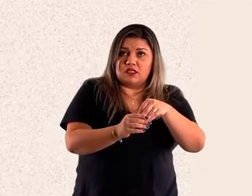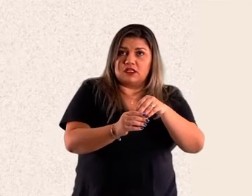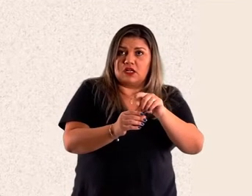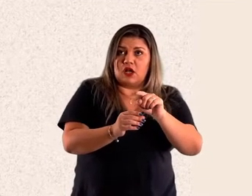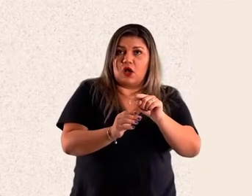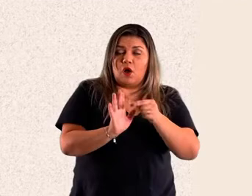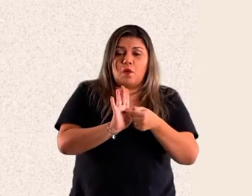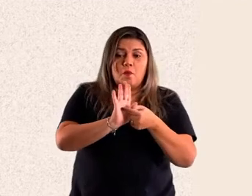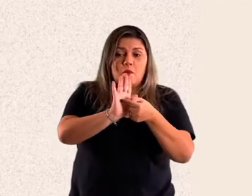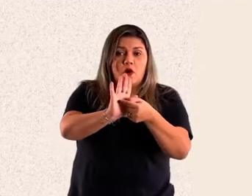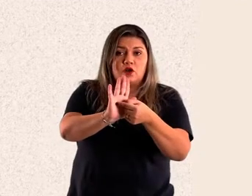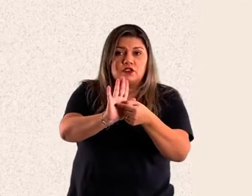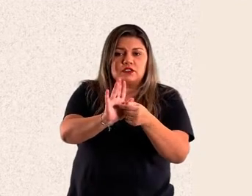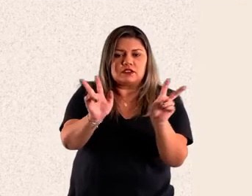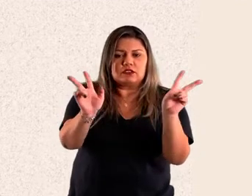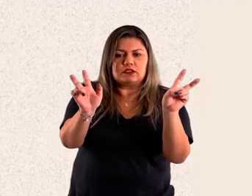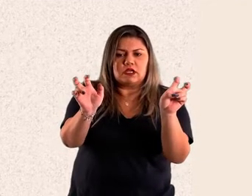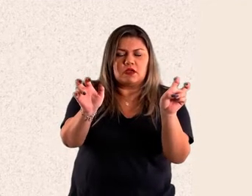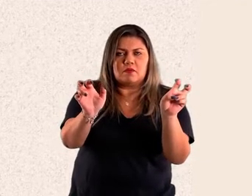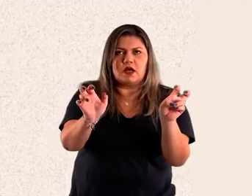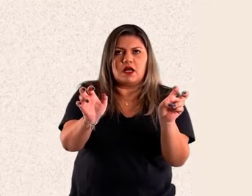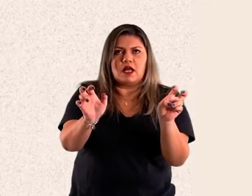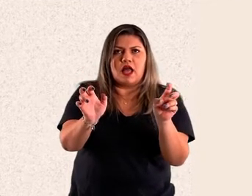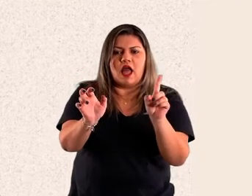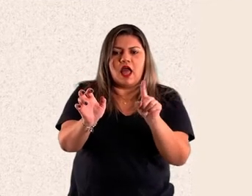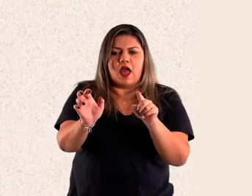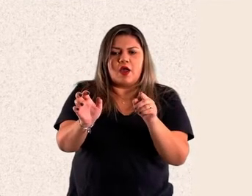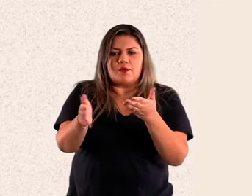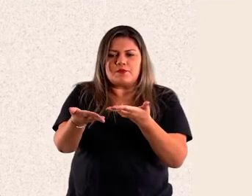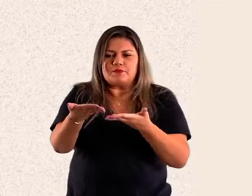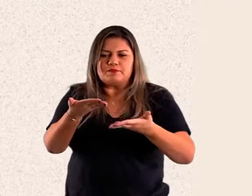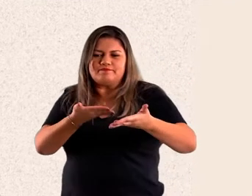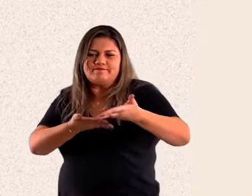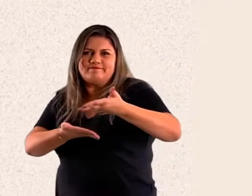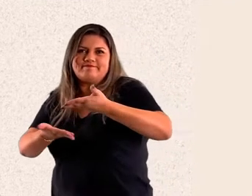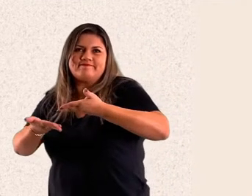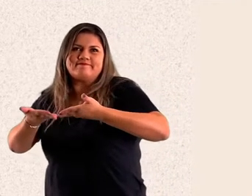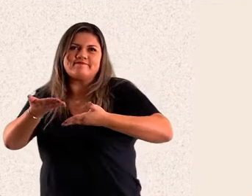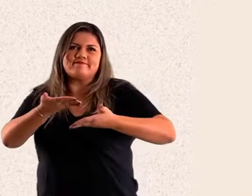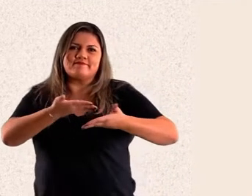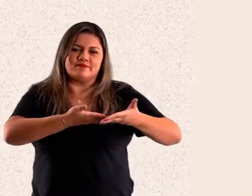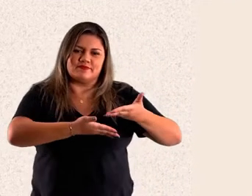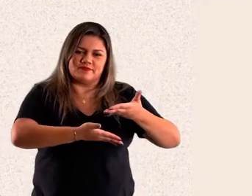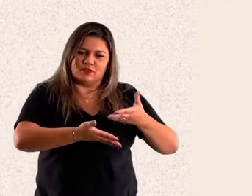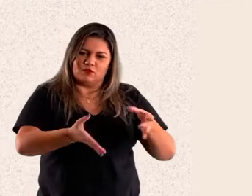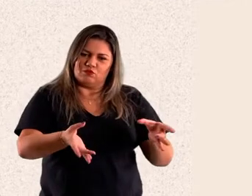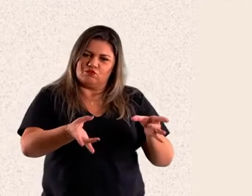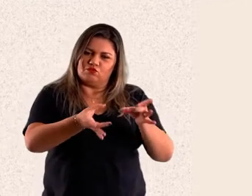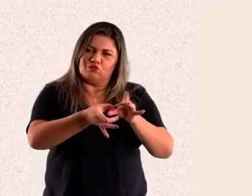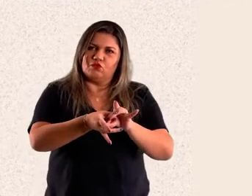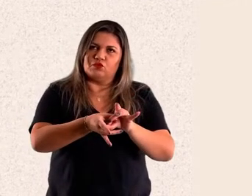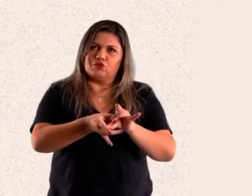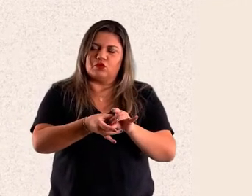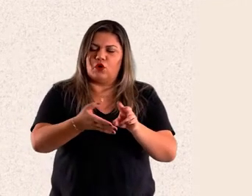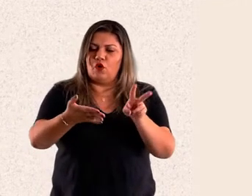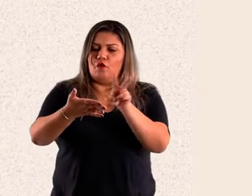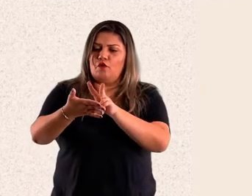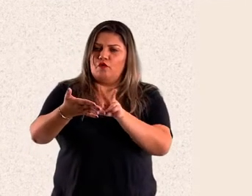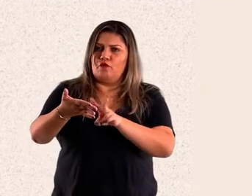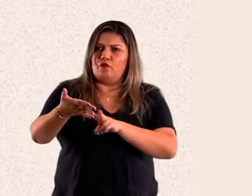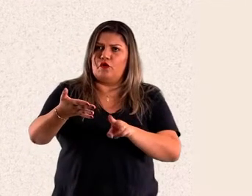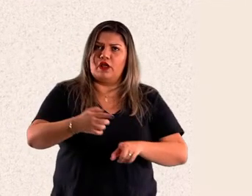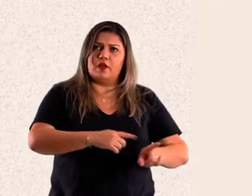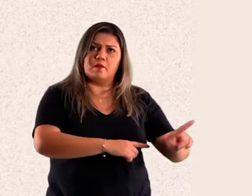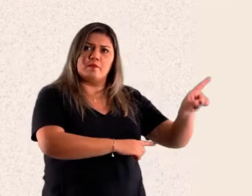super desafiador tema que a interdependência né eu vou ler aqui para que vocês não não fiquem